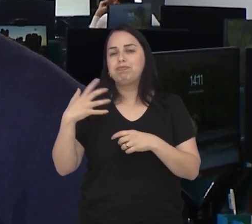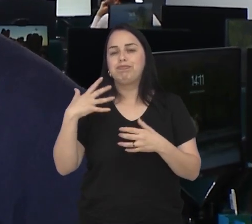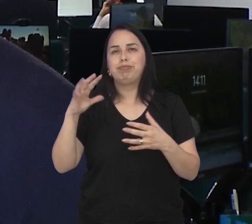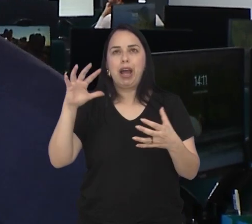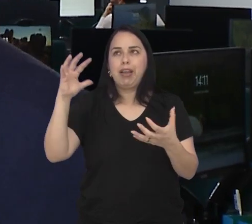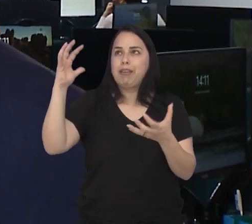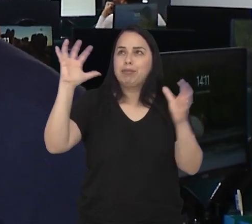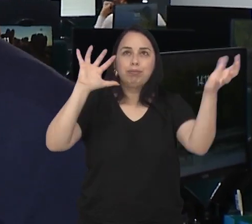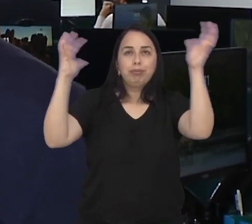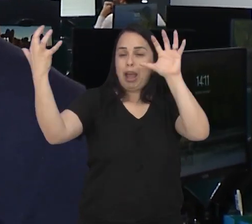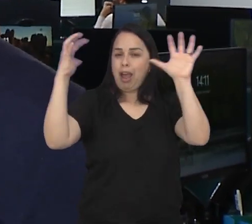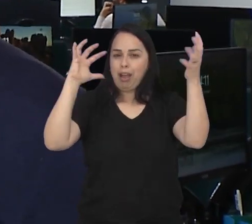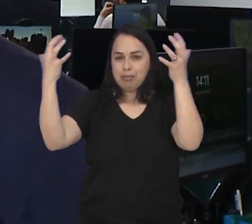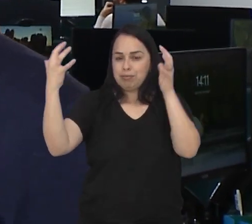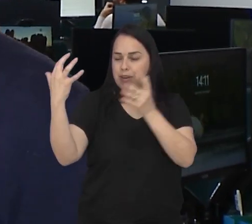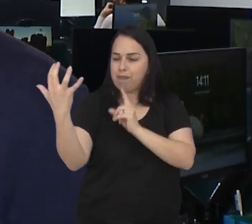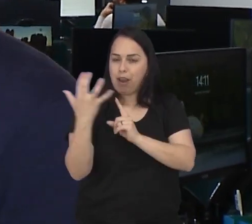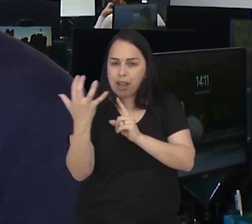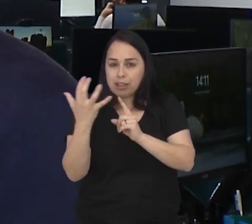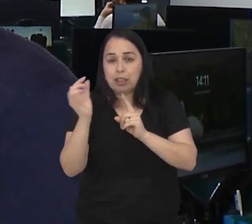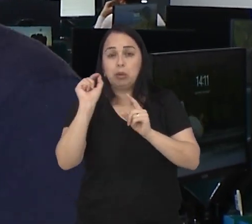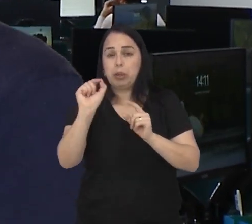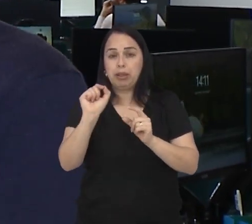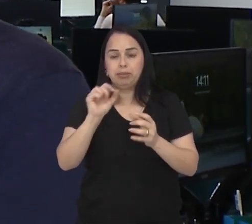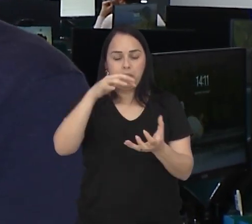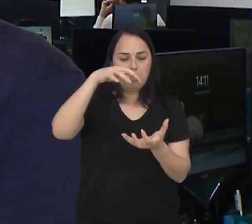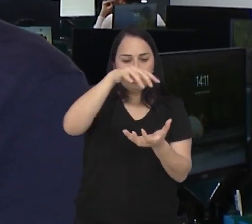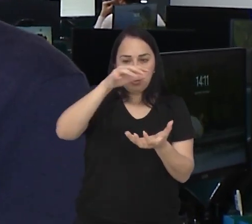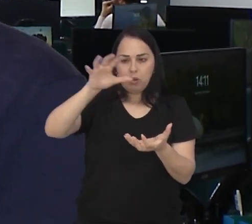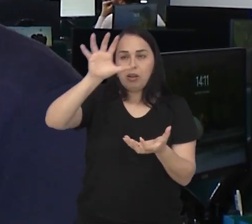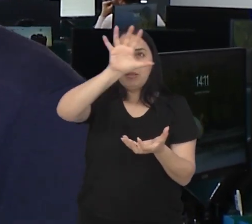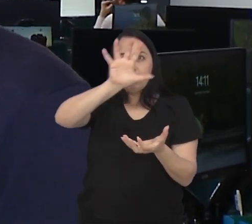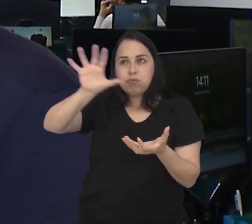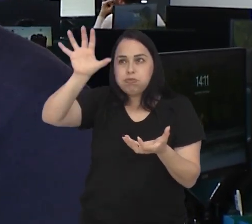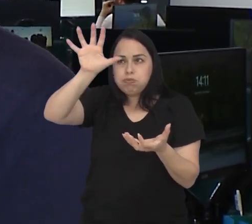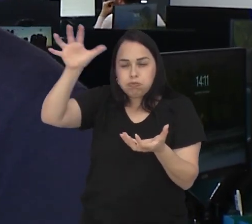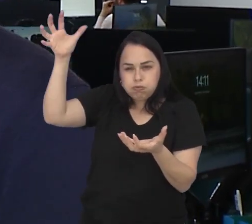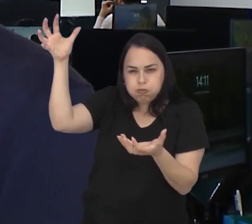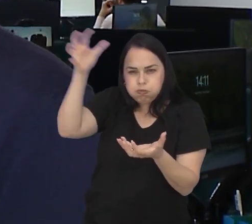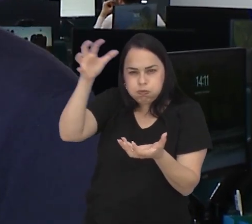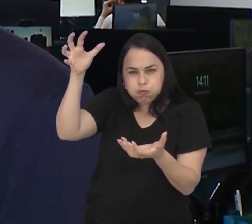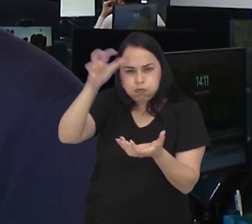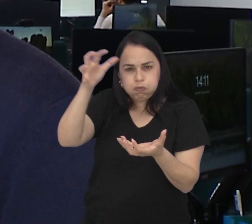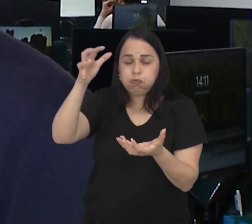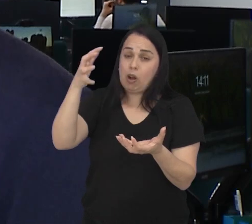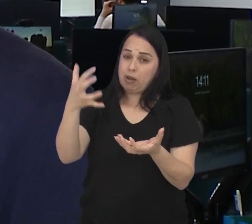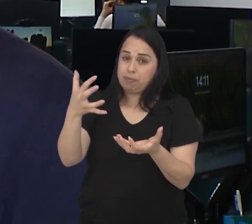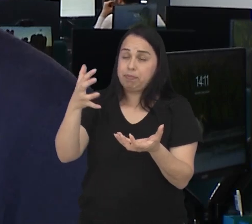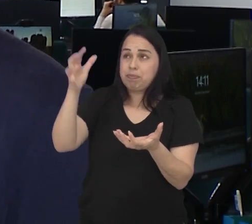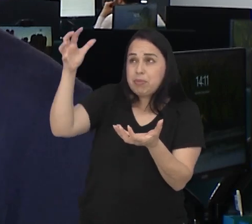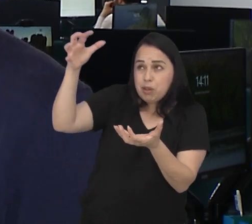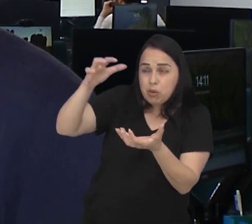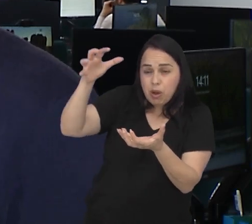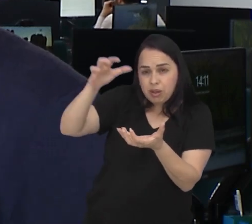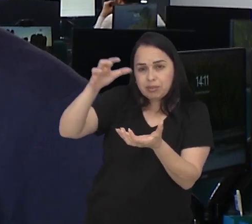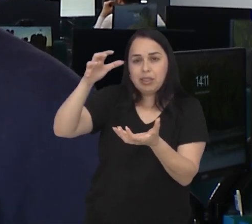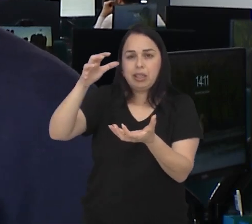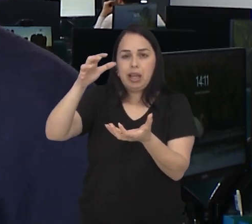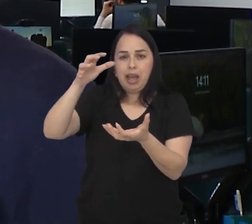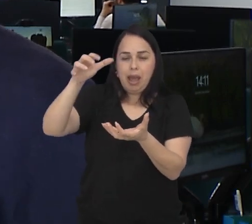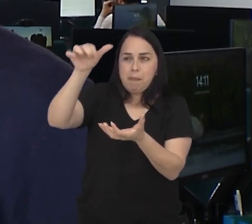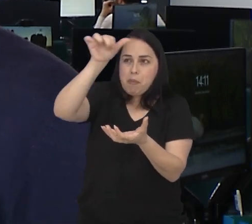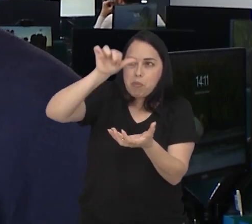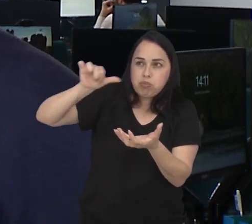do El Niño. A previsão é que ele tenha a sua máxima intensidade justamente no final do ano, quando a gente está começando ali o período chuvoso.